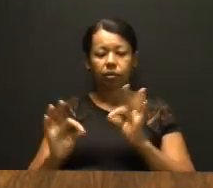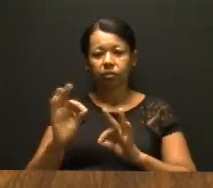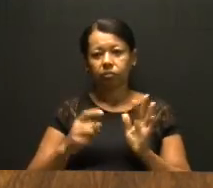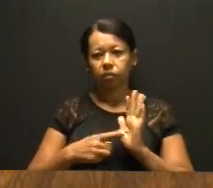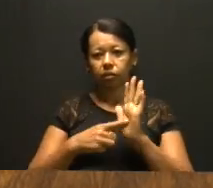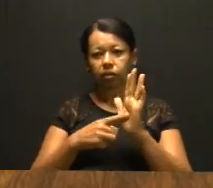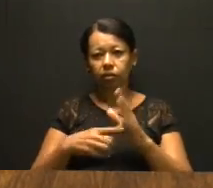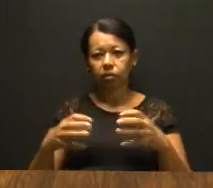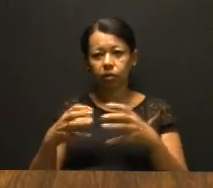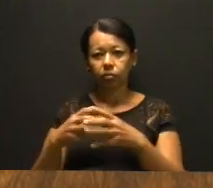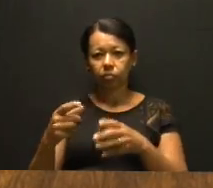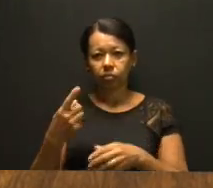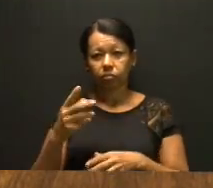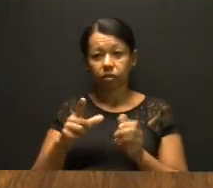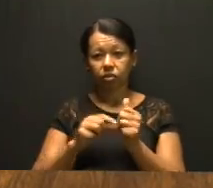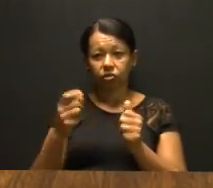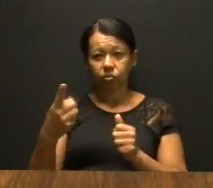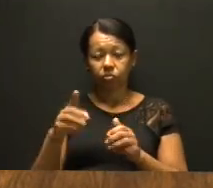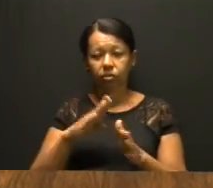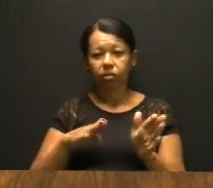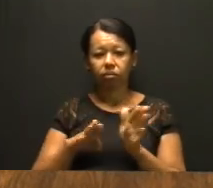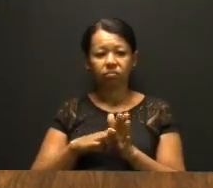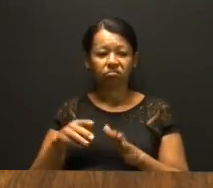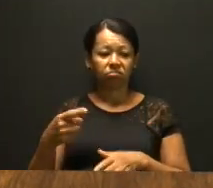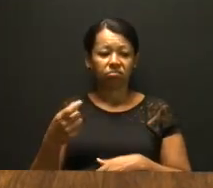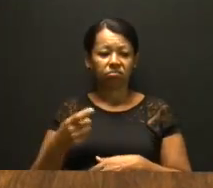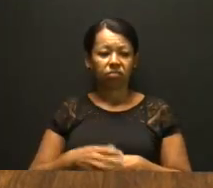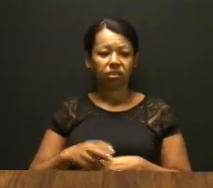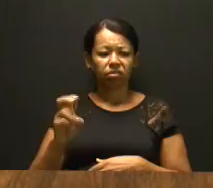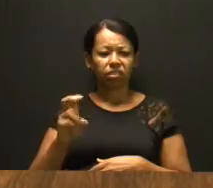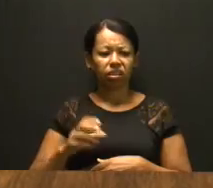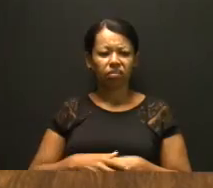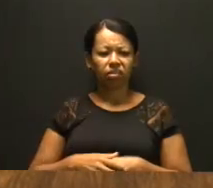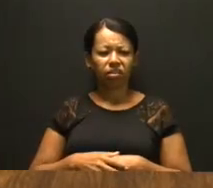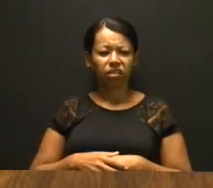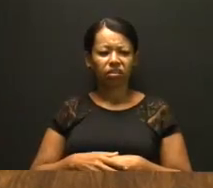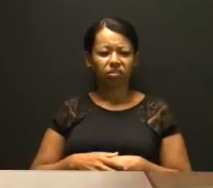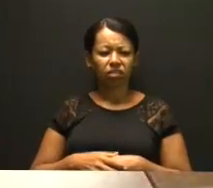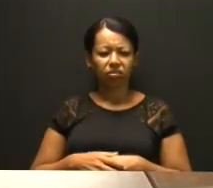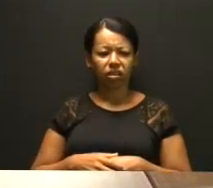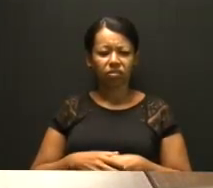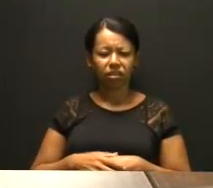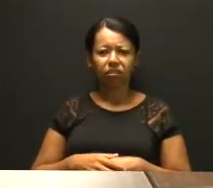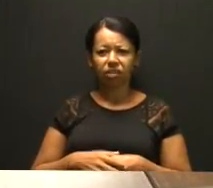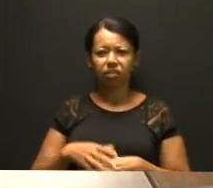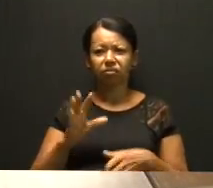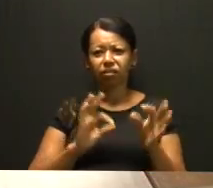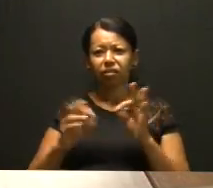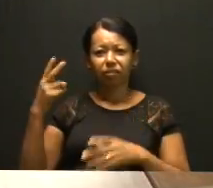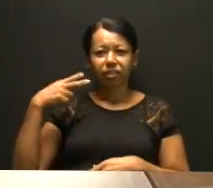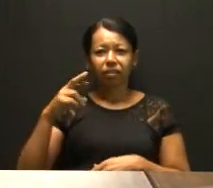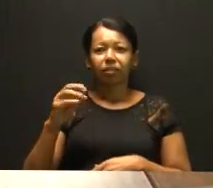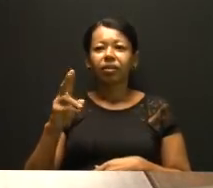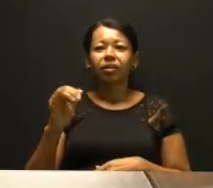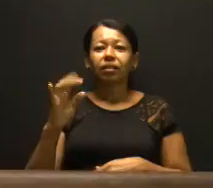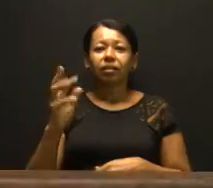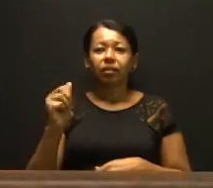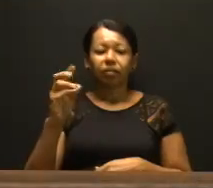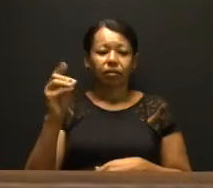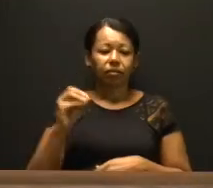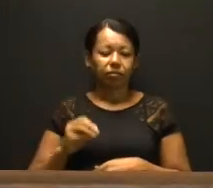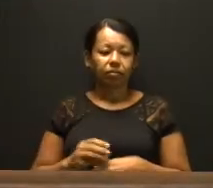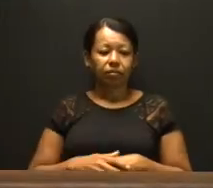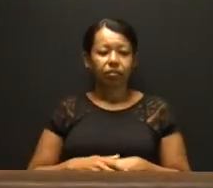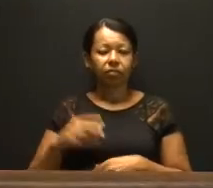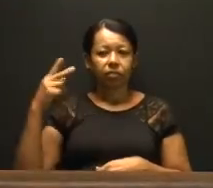apreciado em grupo do artigo 6º. Primeiro ao 6º. Submeto ao plenário a questão de ordem do vereador Ricardo Queixão.